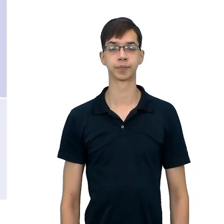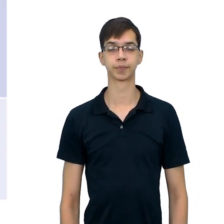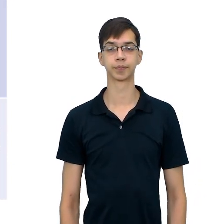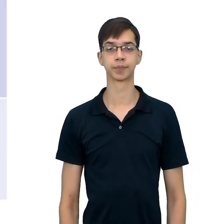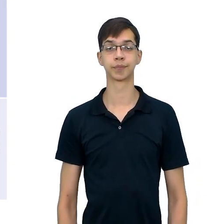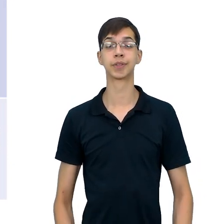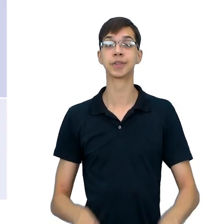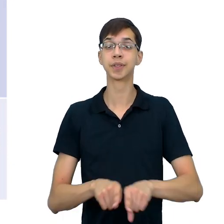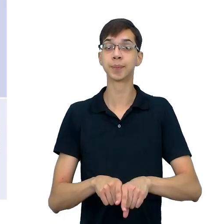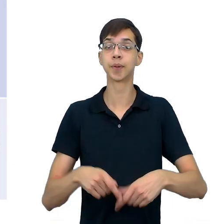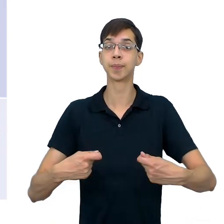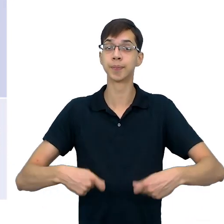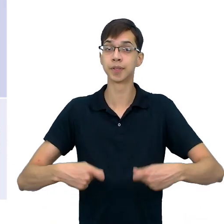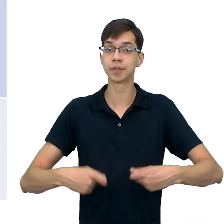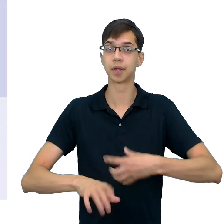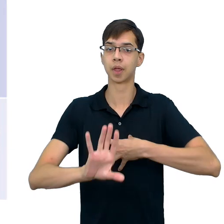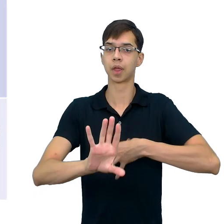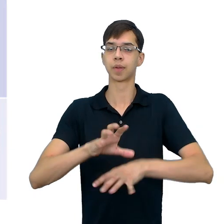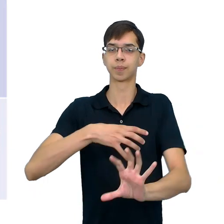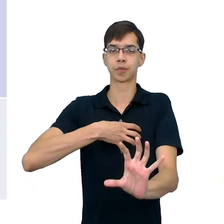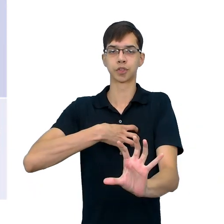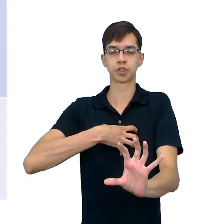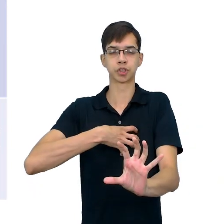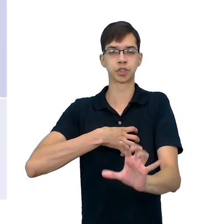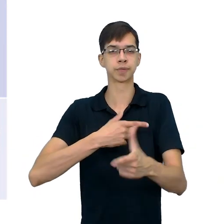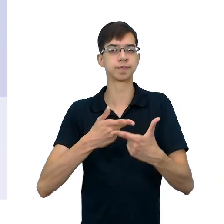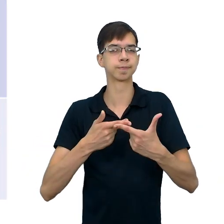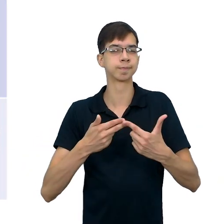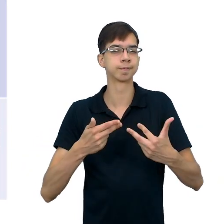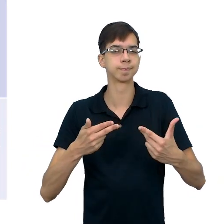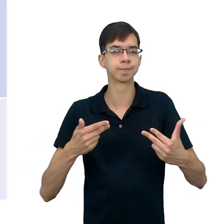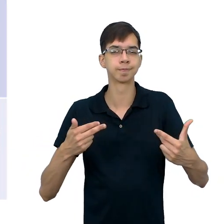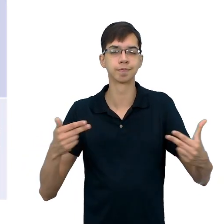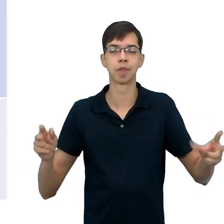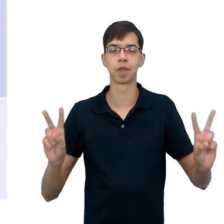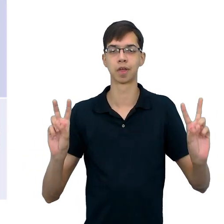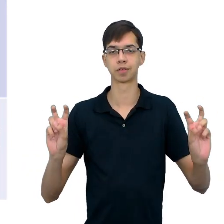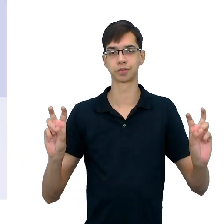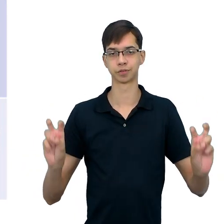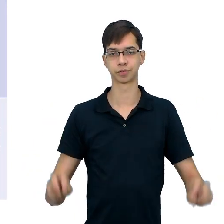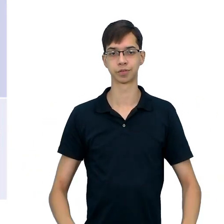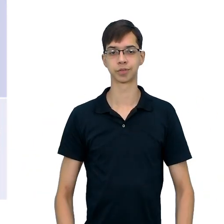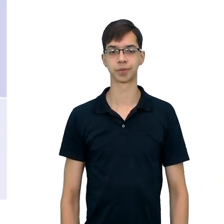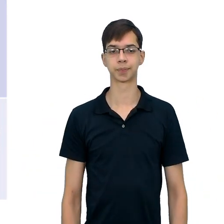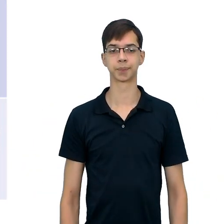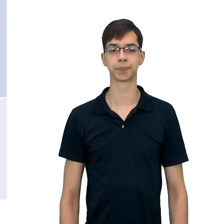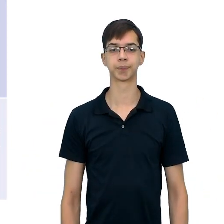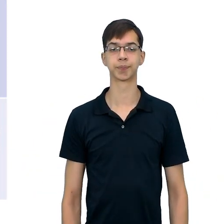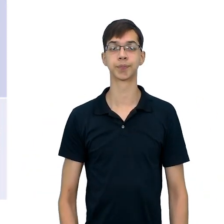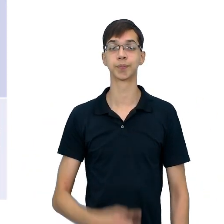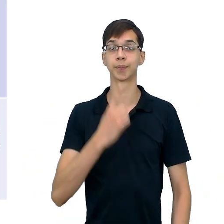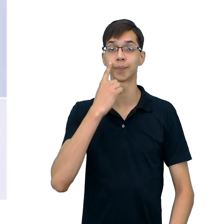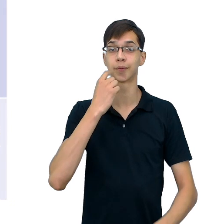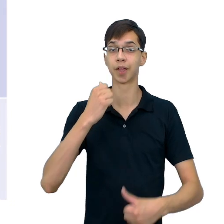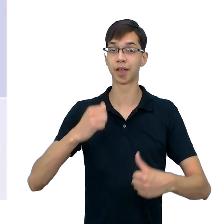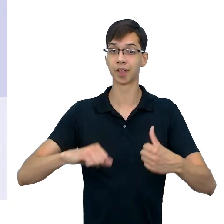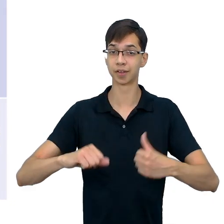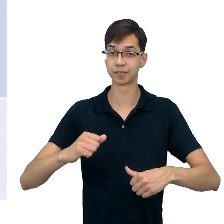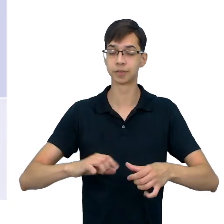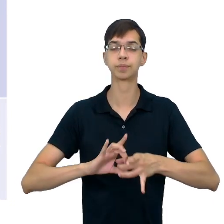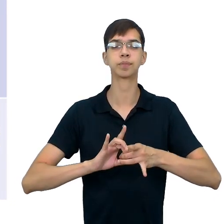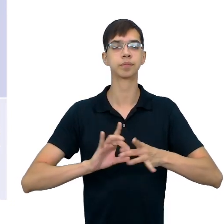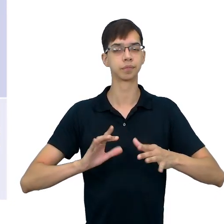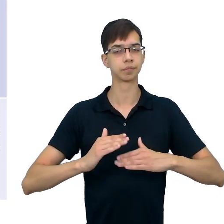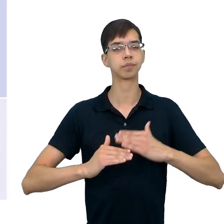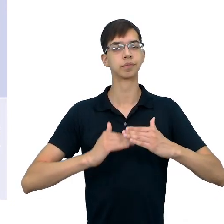ter empatia pelo outro, entre outros aí aspectos a ser considerados. A avaliação, ela vai permitir